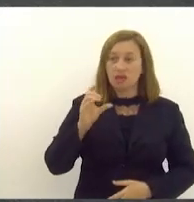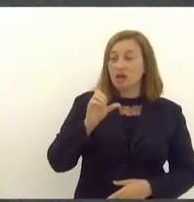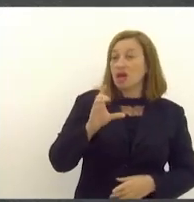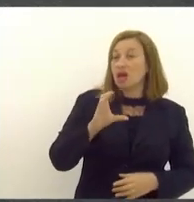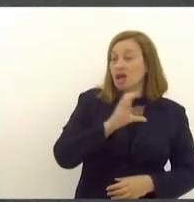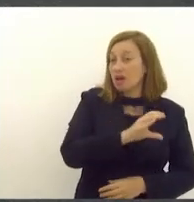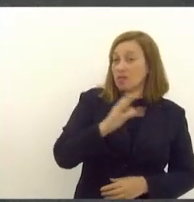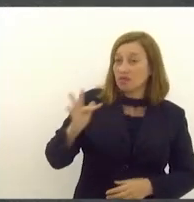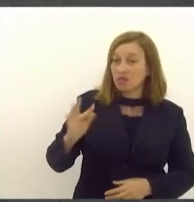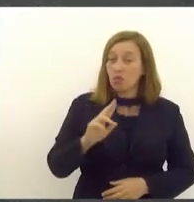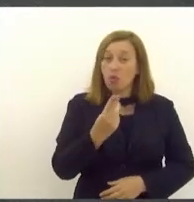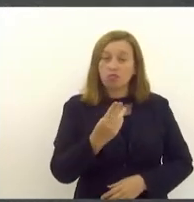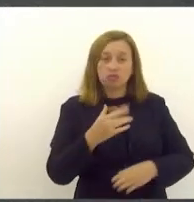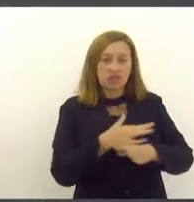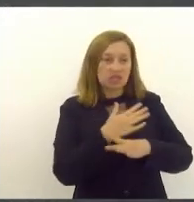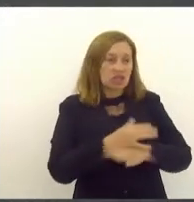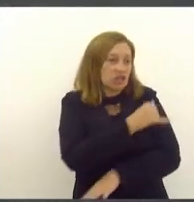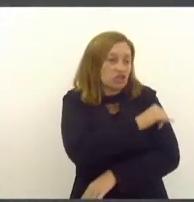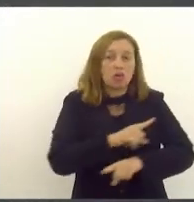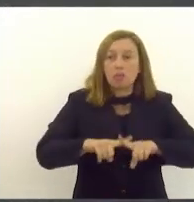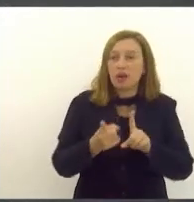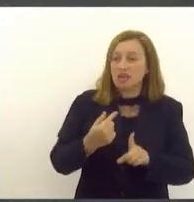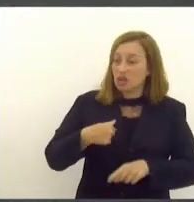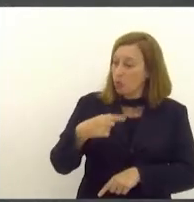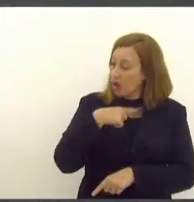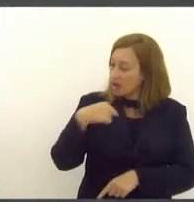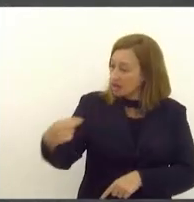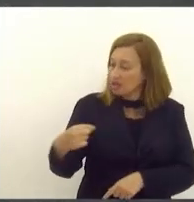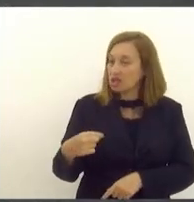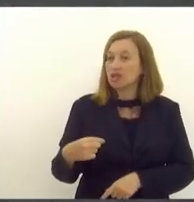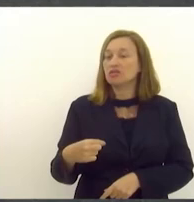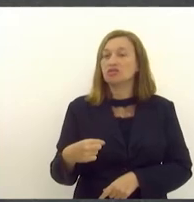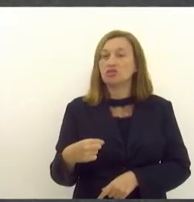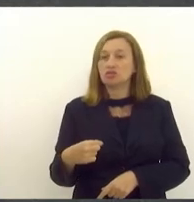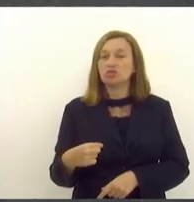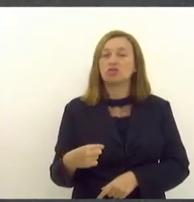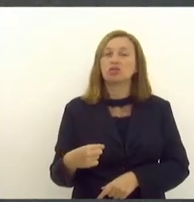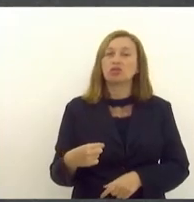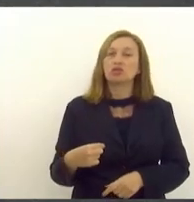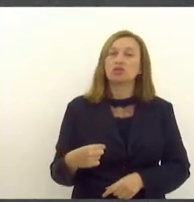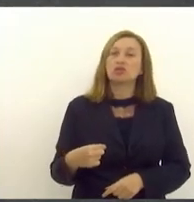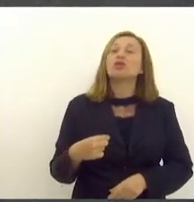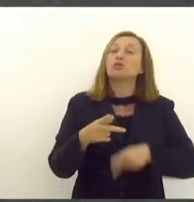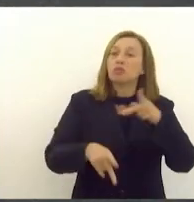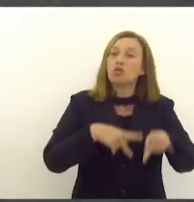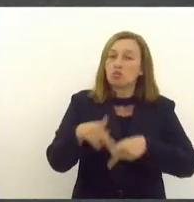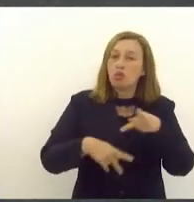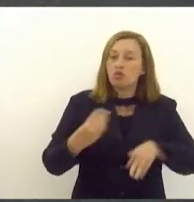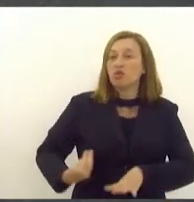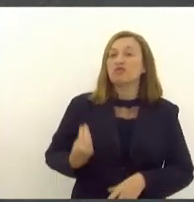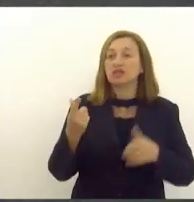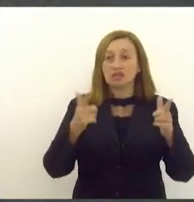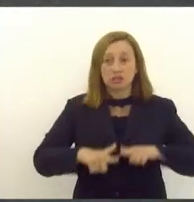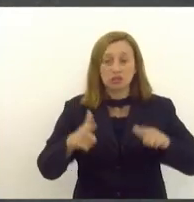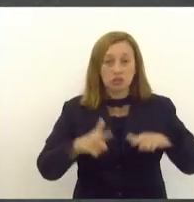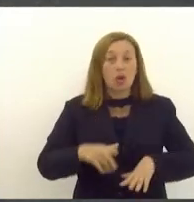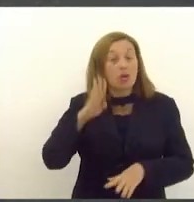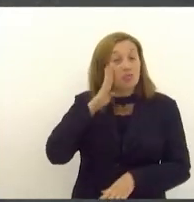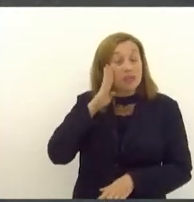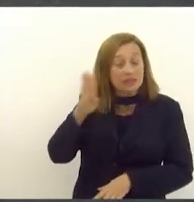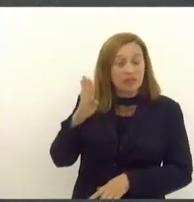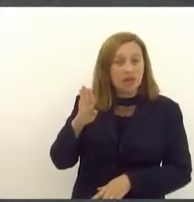mas eu estou aqui porque eu fui eleito chancelado tutelado pelo povo para estar aqui e o principal